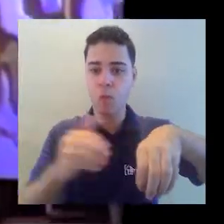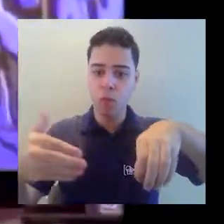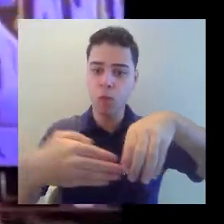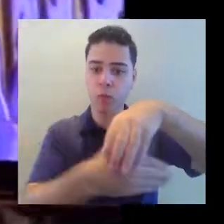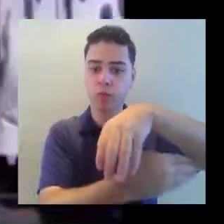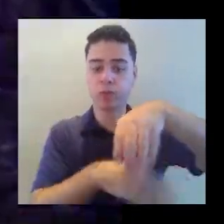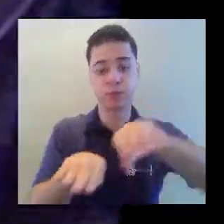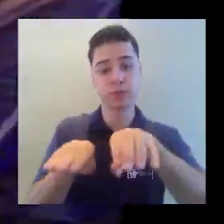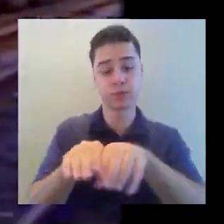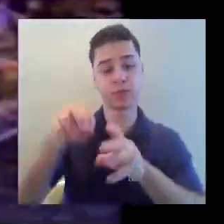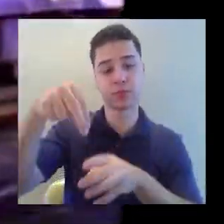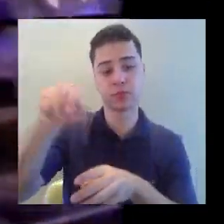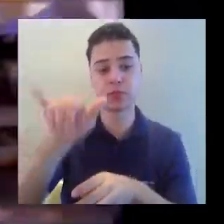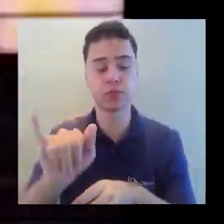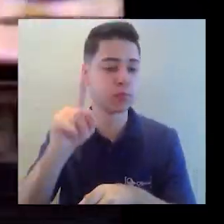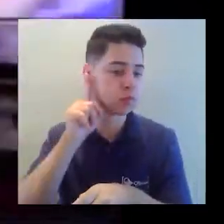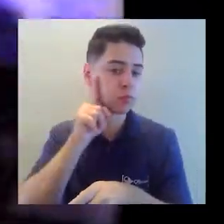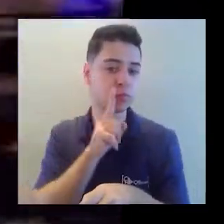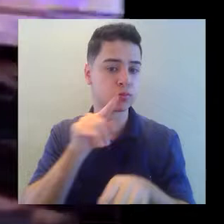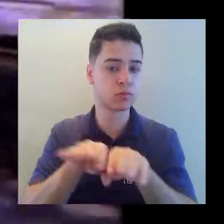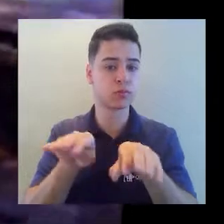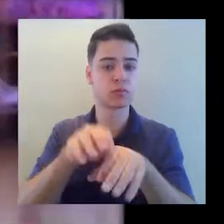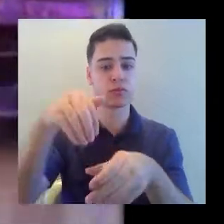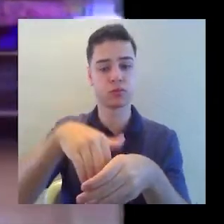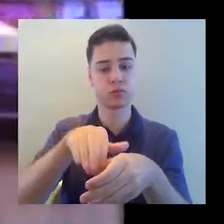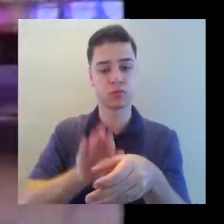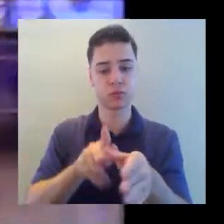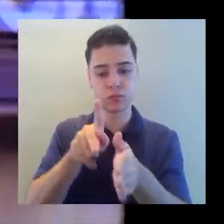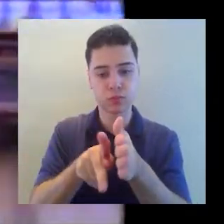e também dentro e fora dos vagões do metrô.